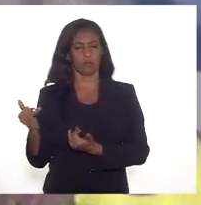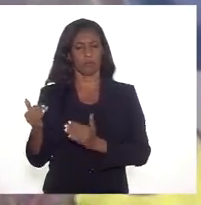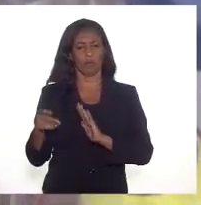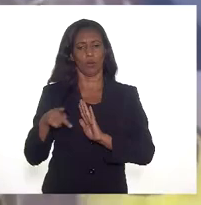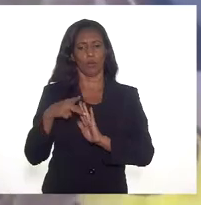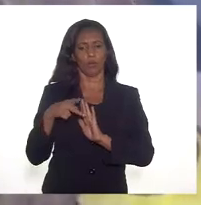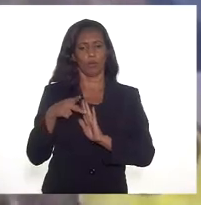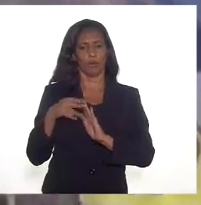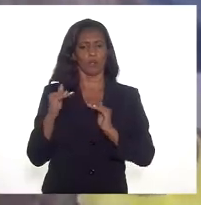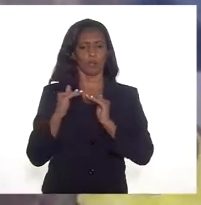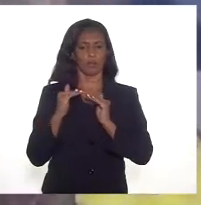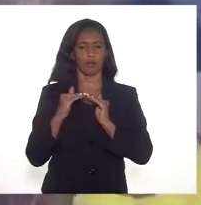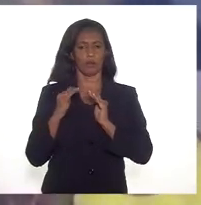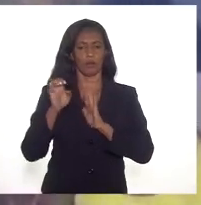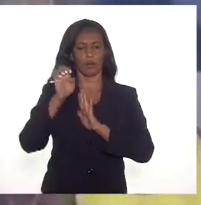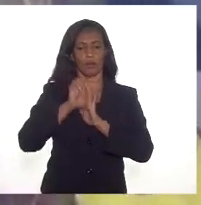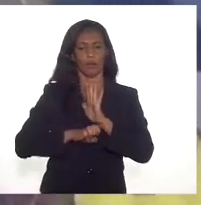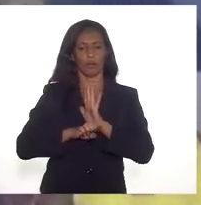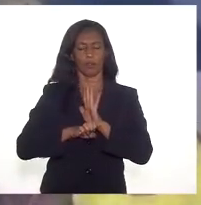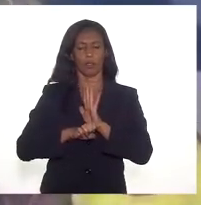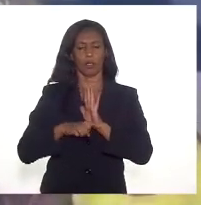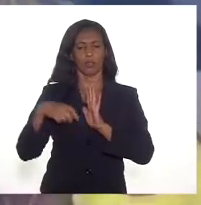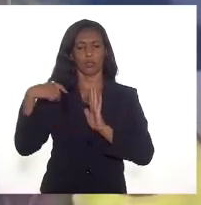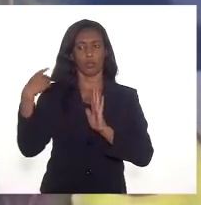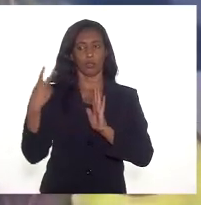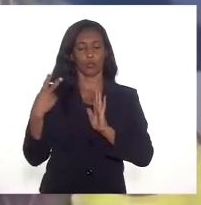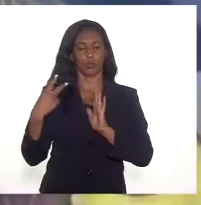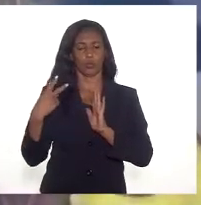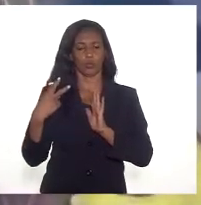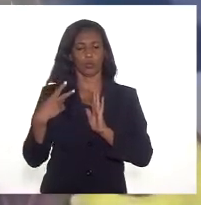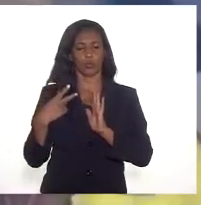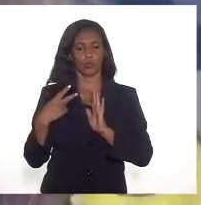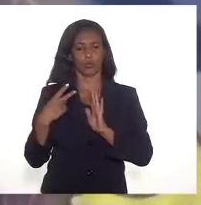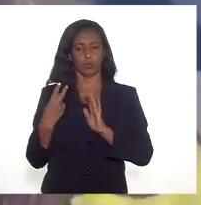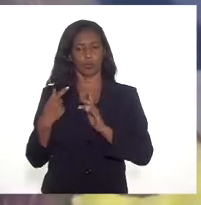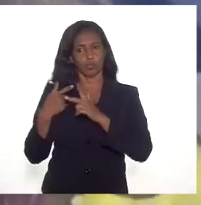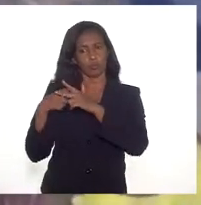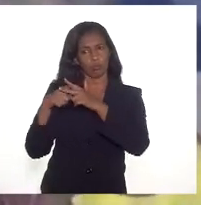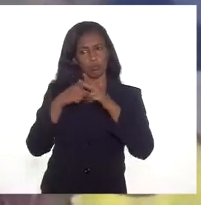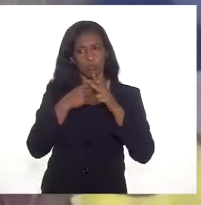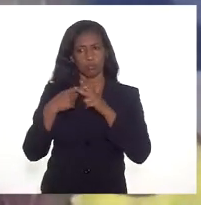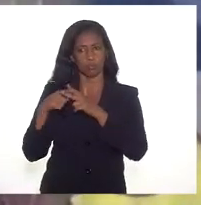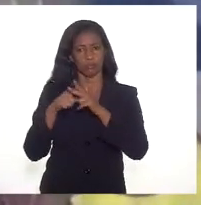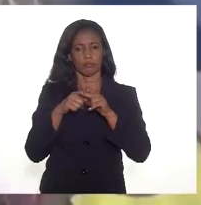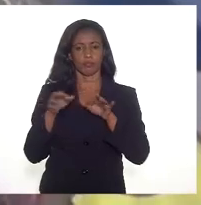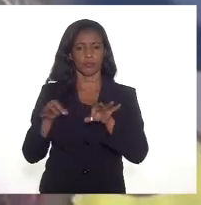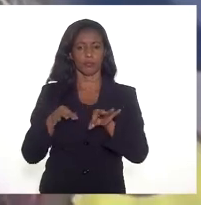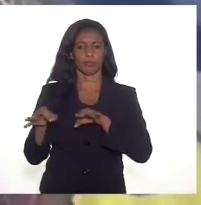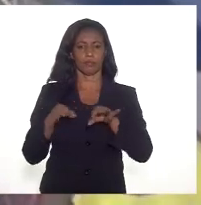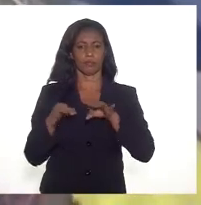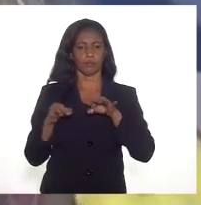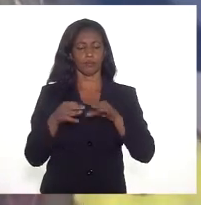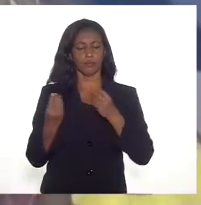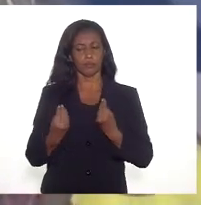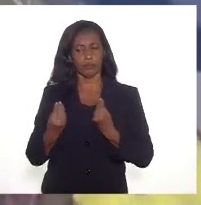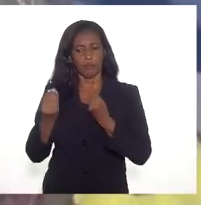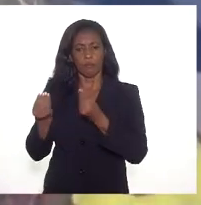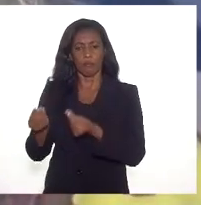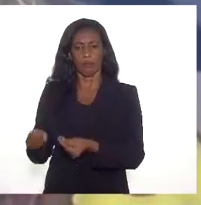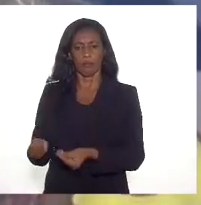parecer é favorável com emendas, duas emendas aditivas, no intuito de aperfeiçoar o projeto, trazendo